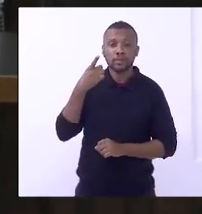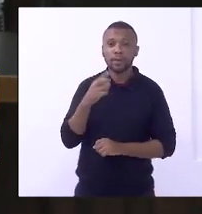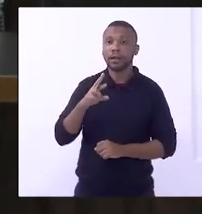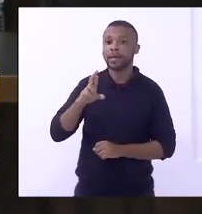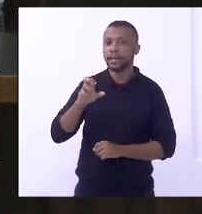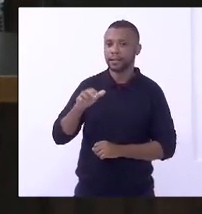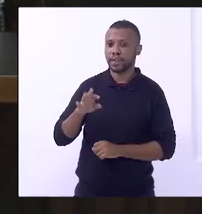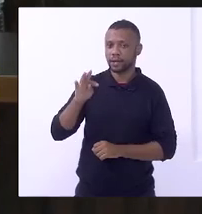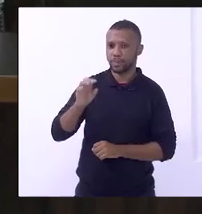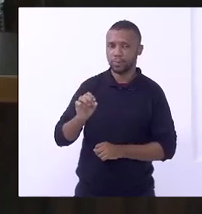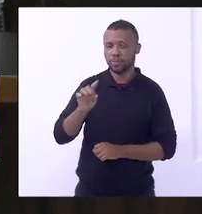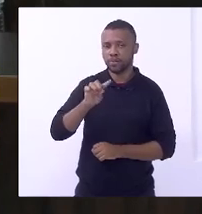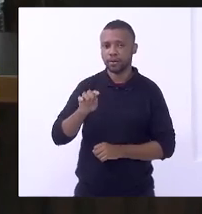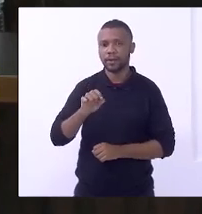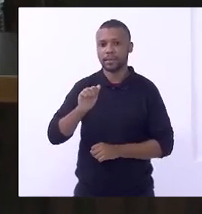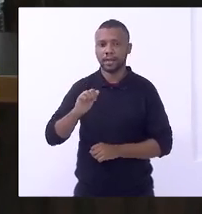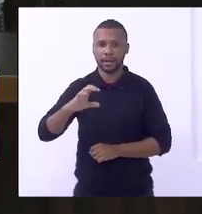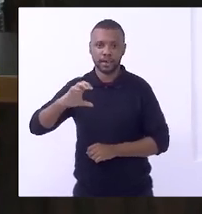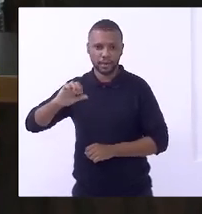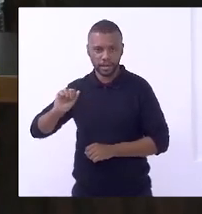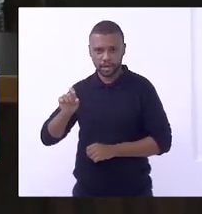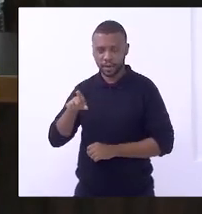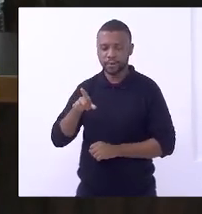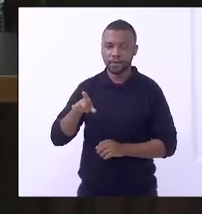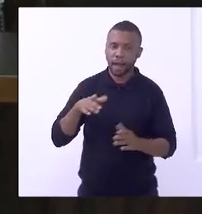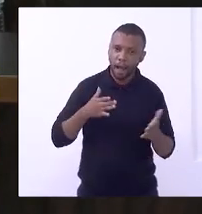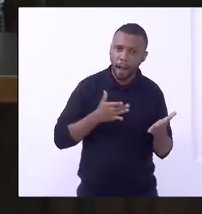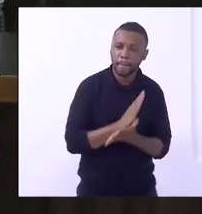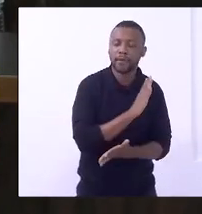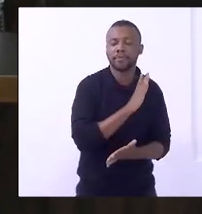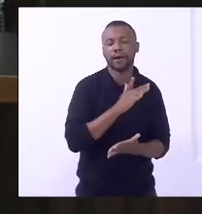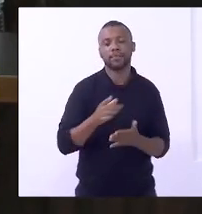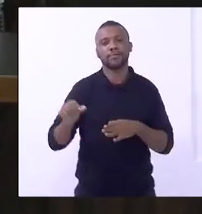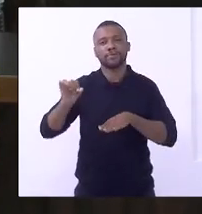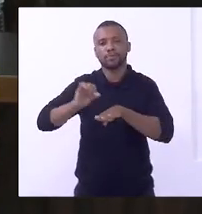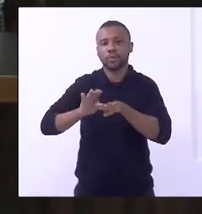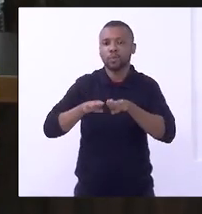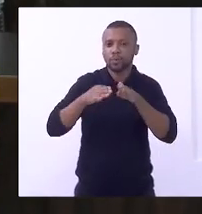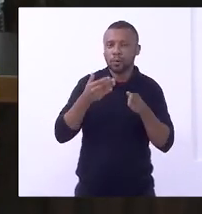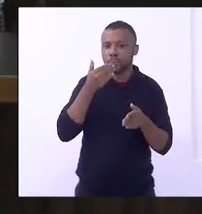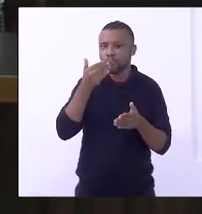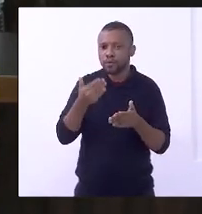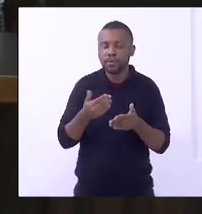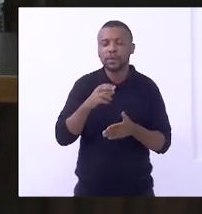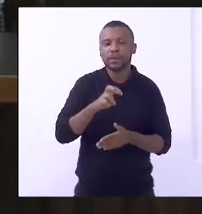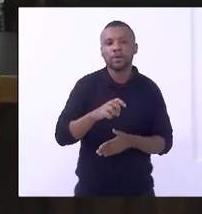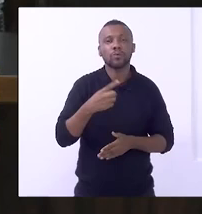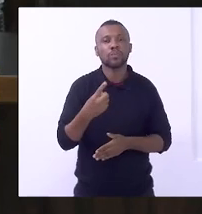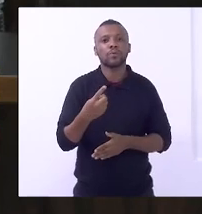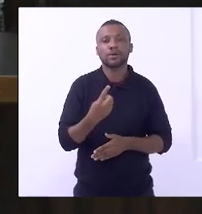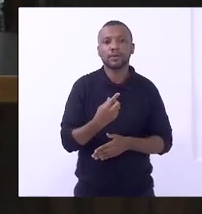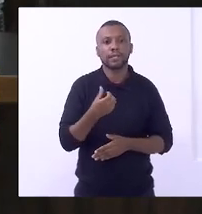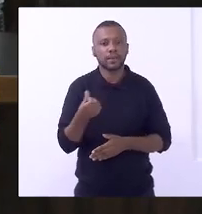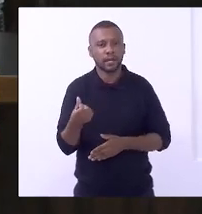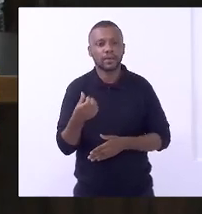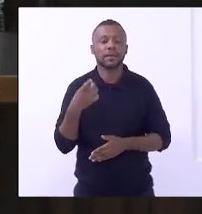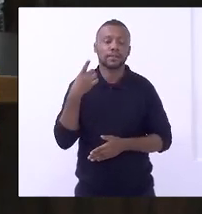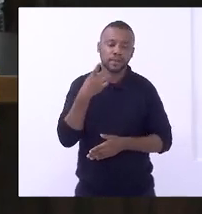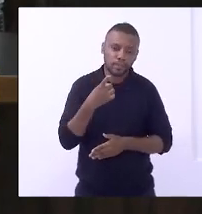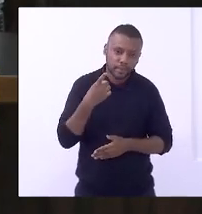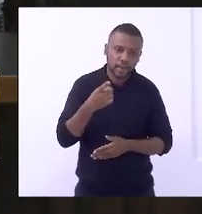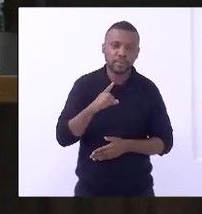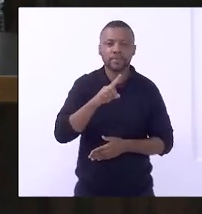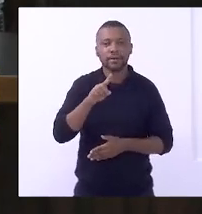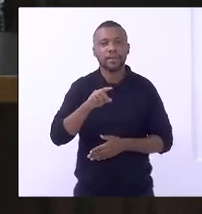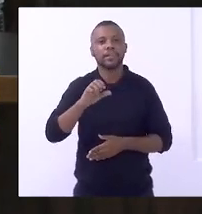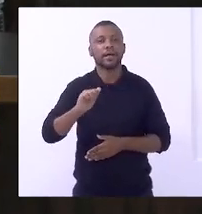que aprovam, permaneçam como estão. Aprovado. Há sobre a mesa inclusão na ordem do dia do projeto 5116 de 21, deputado Renato Zaca. Senhores que